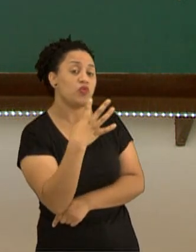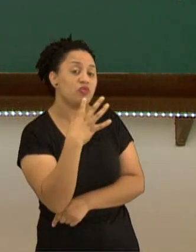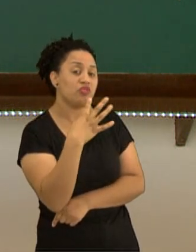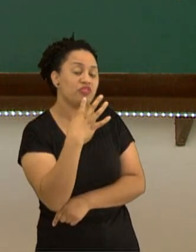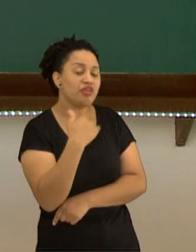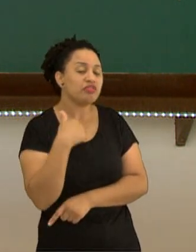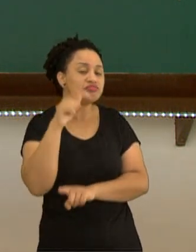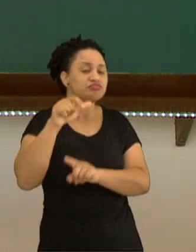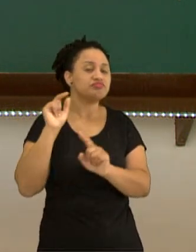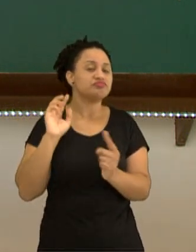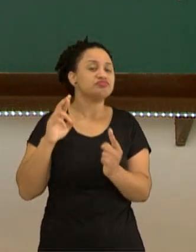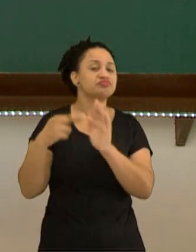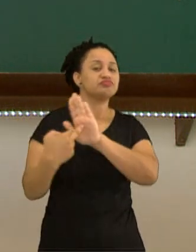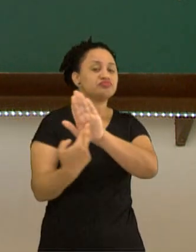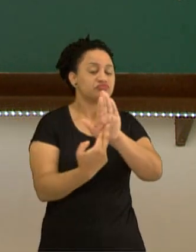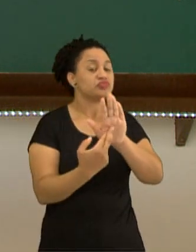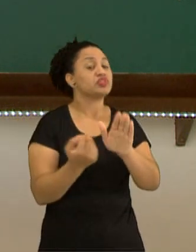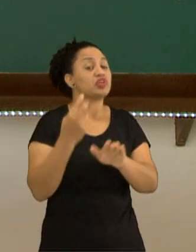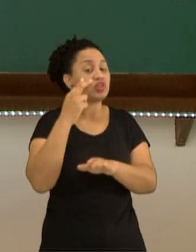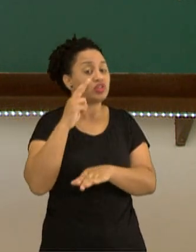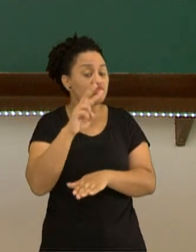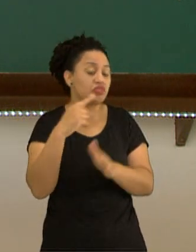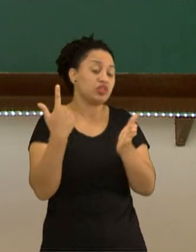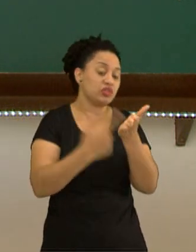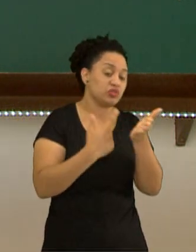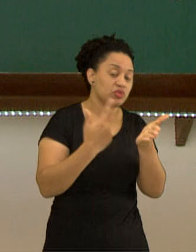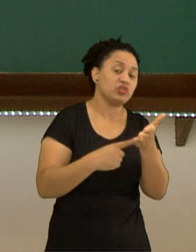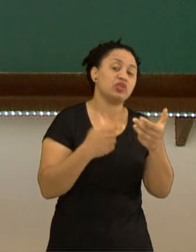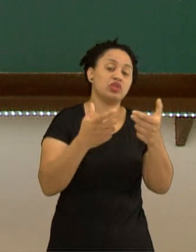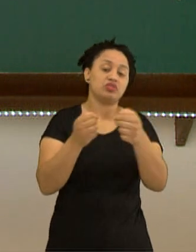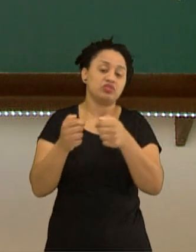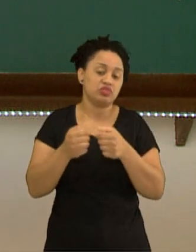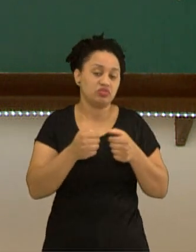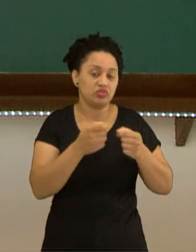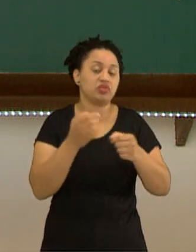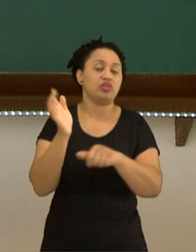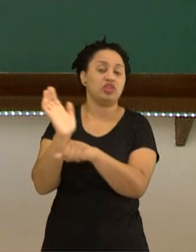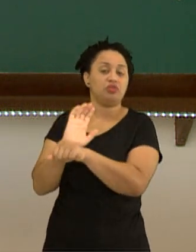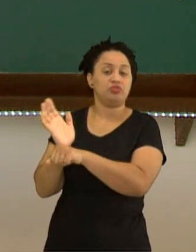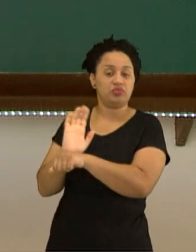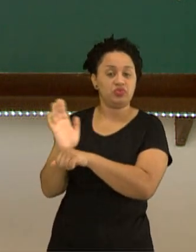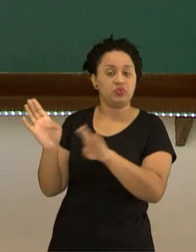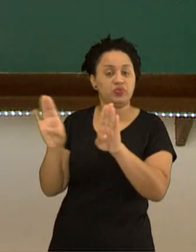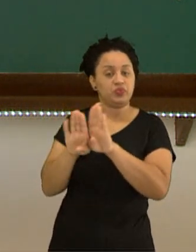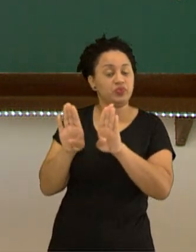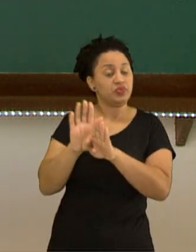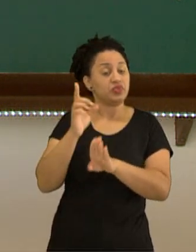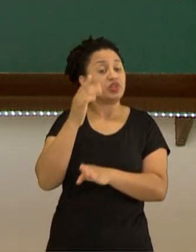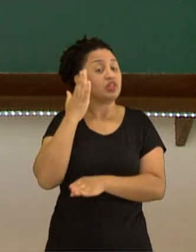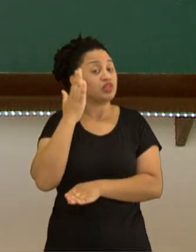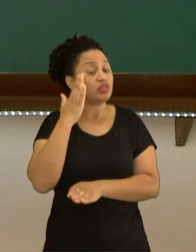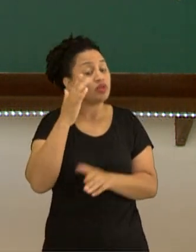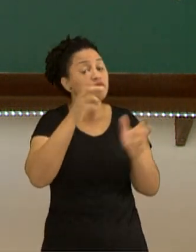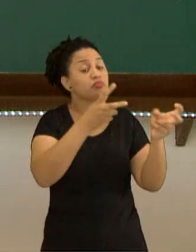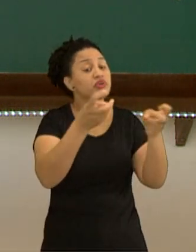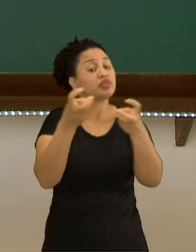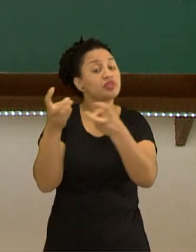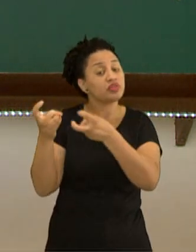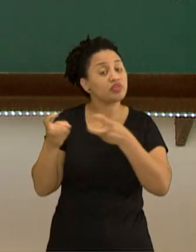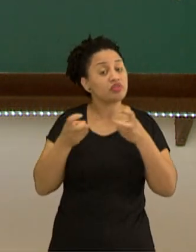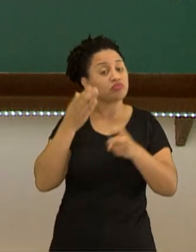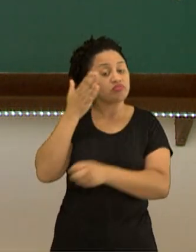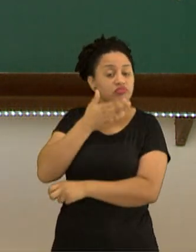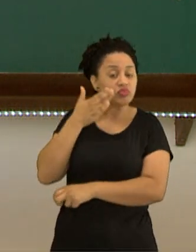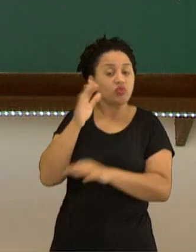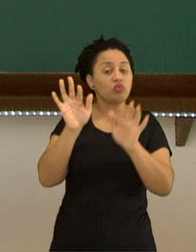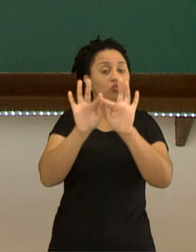as referências que ele vê nos livros, que ele vê nos games, que ele vê nos filmes também. Que ele saiba identificar um discurso, uma